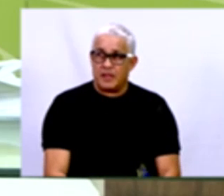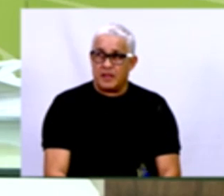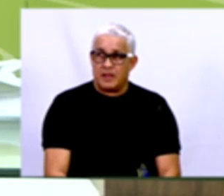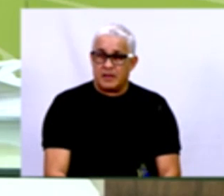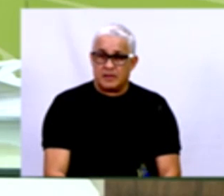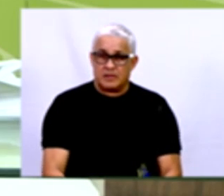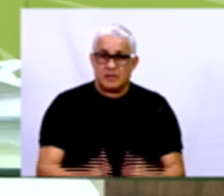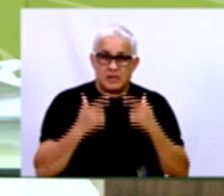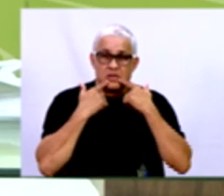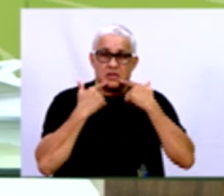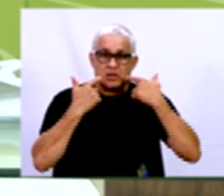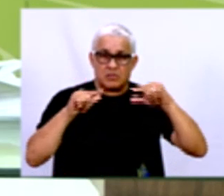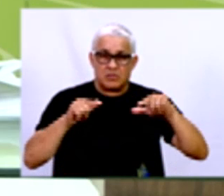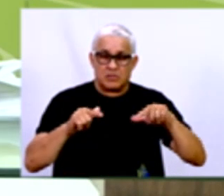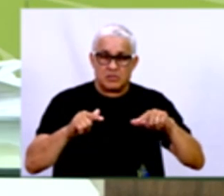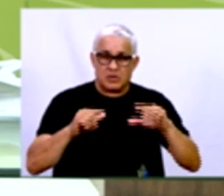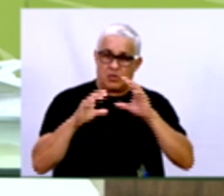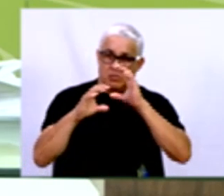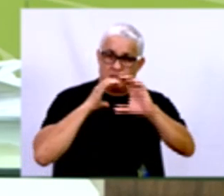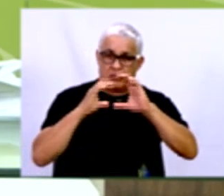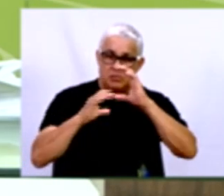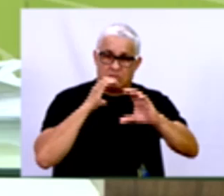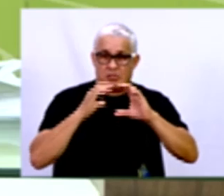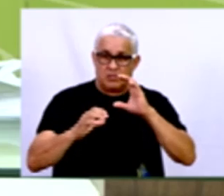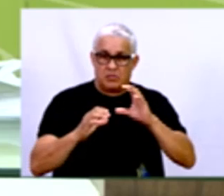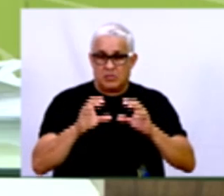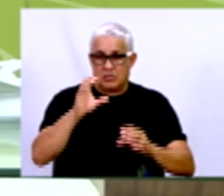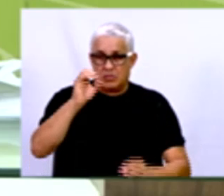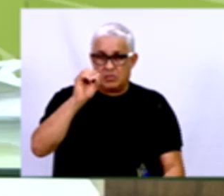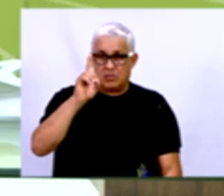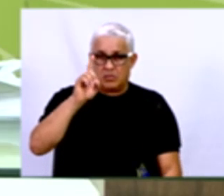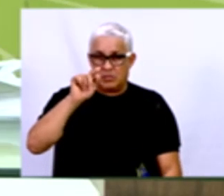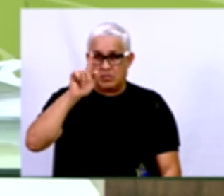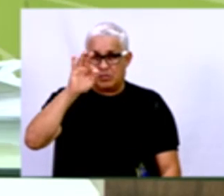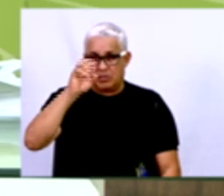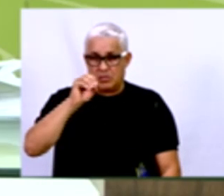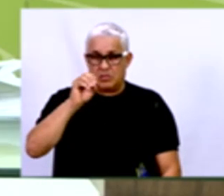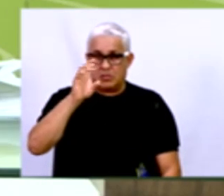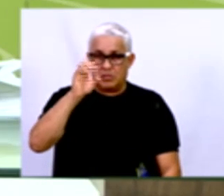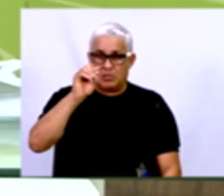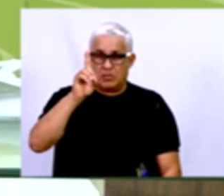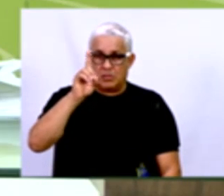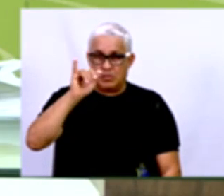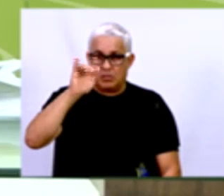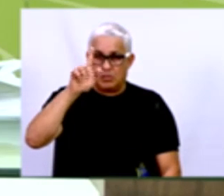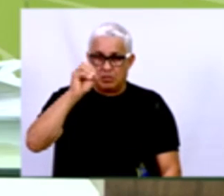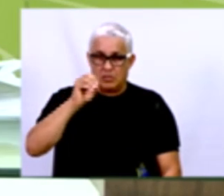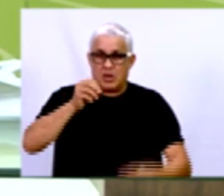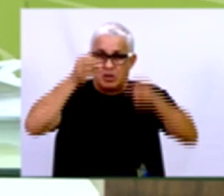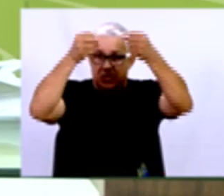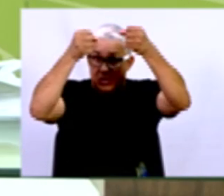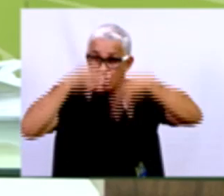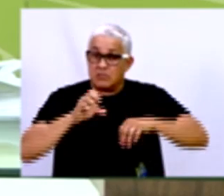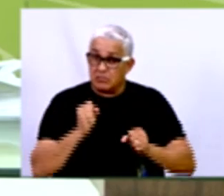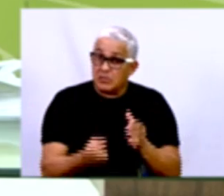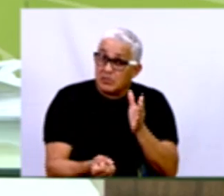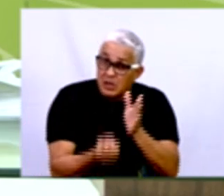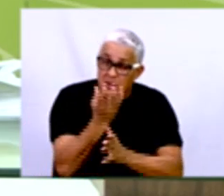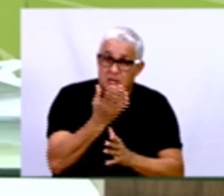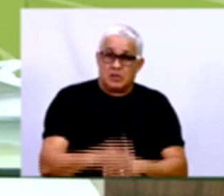essa linguagem, né? Essa comunicação em que o código se explica, pode aparecer. É um